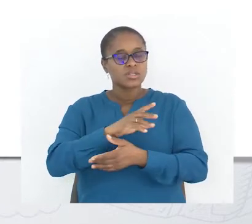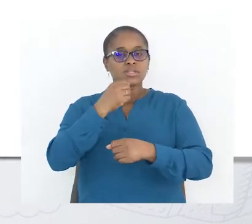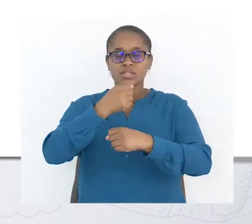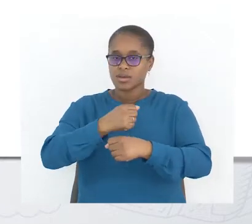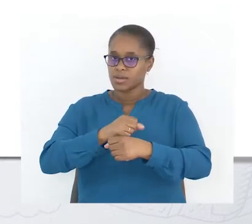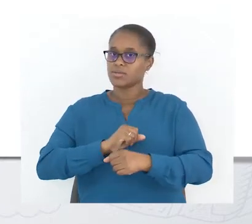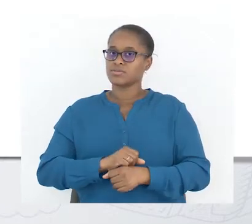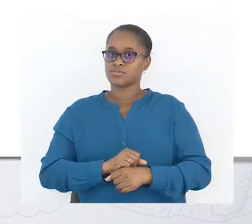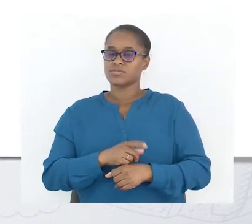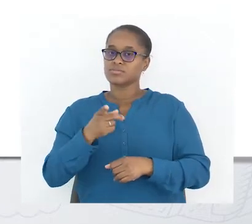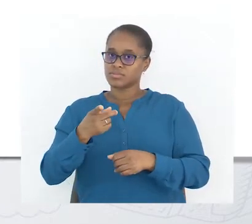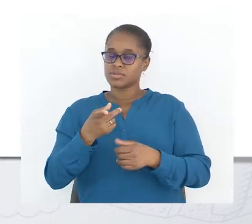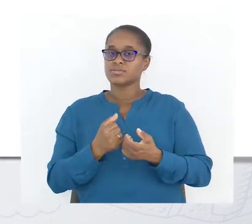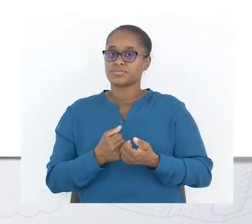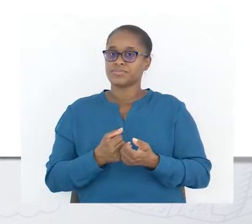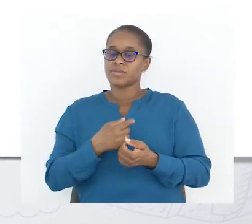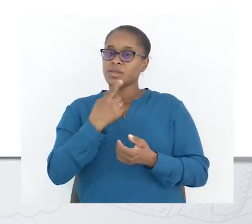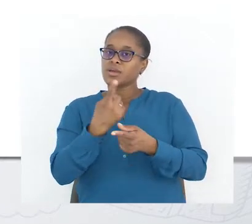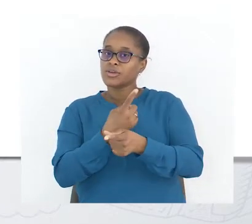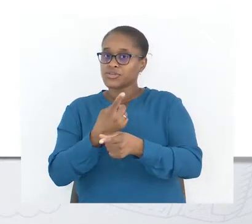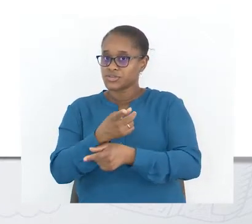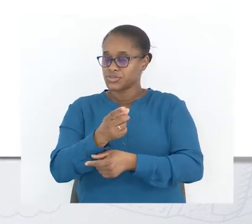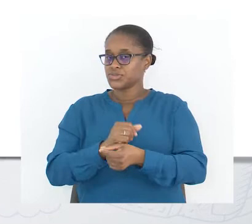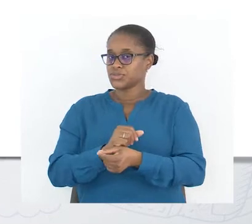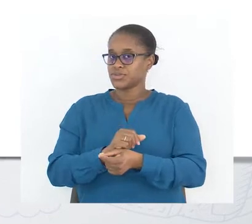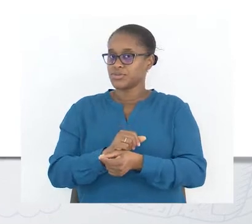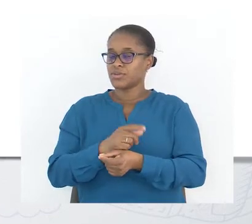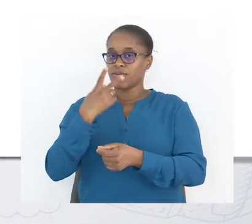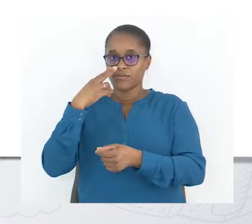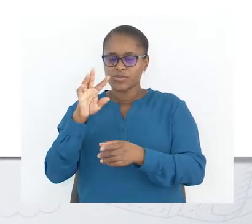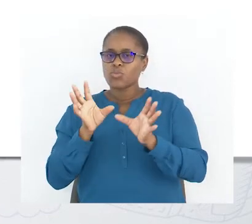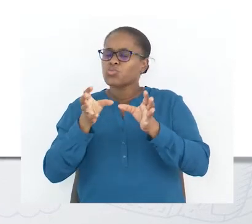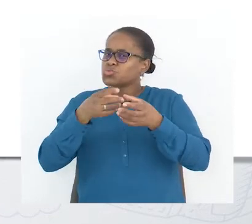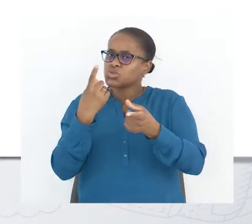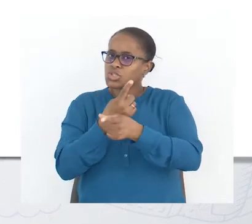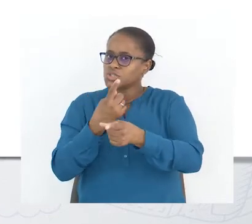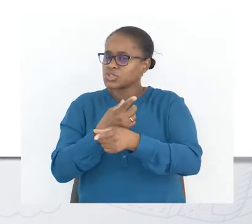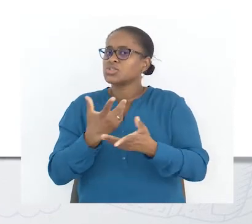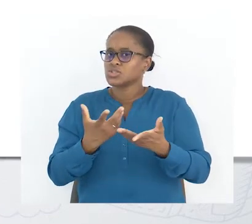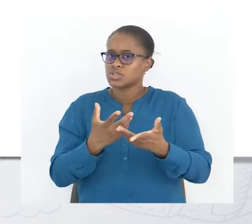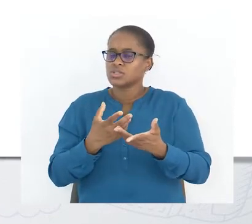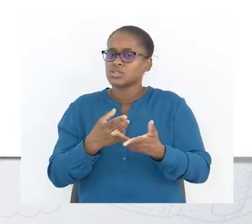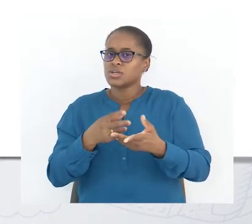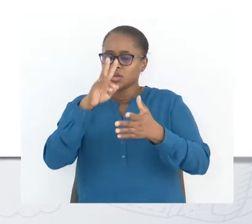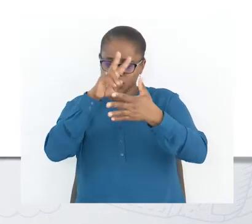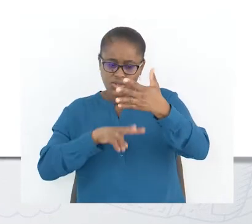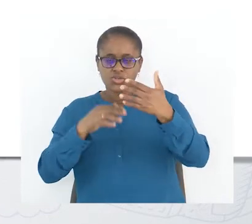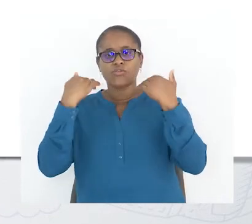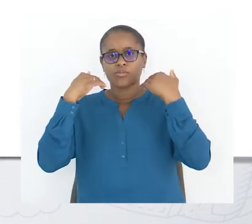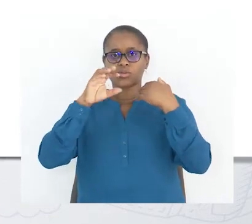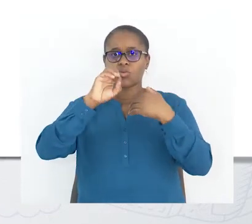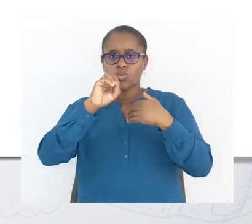emprego. Neste caso, característica, vimos um conjunto de características, texto informativo